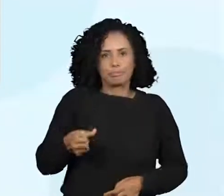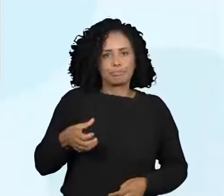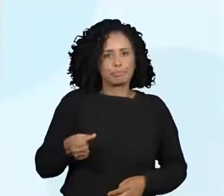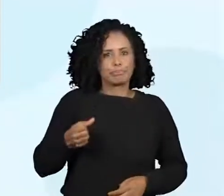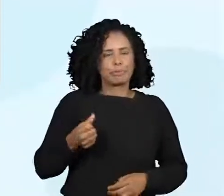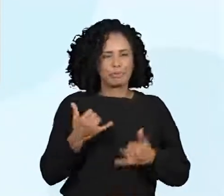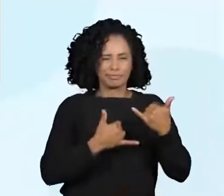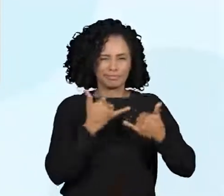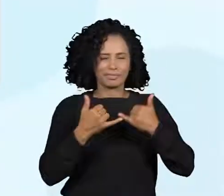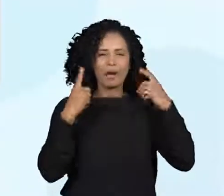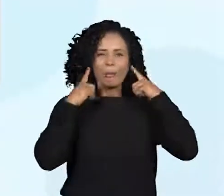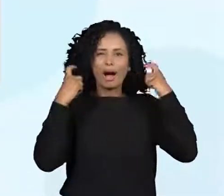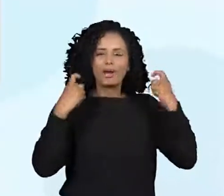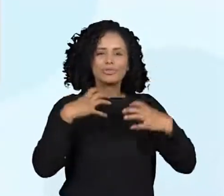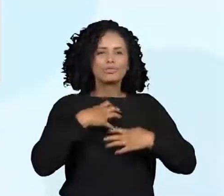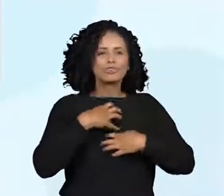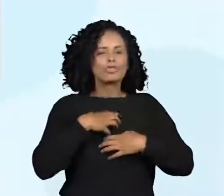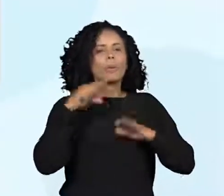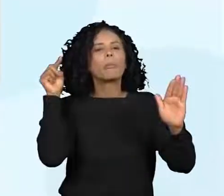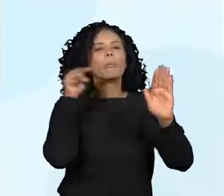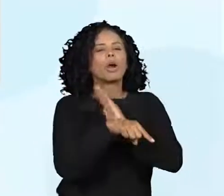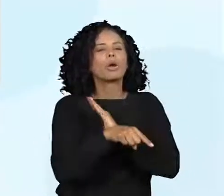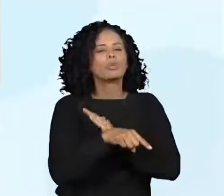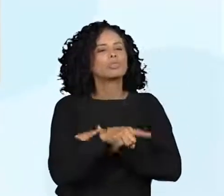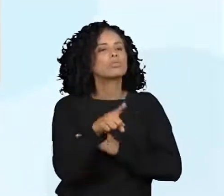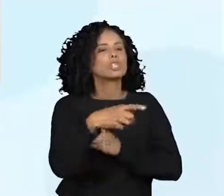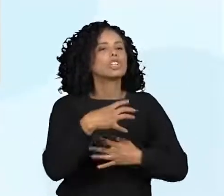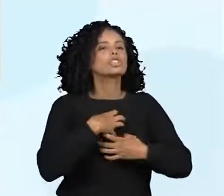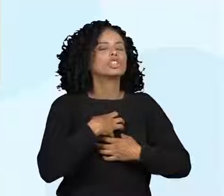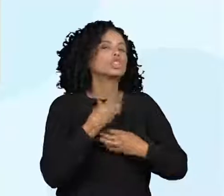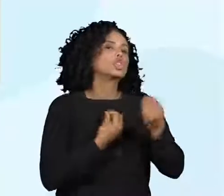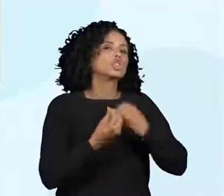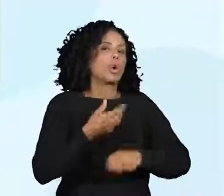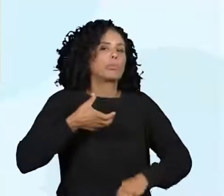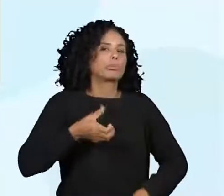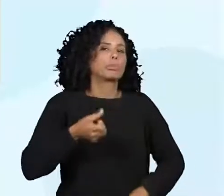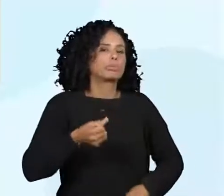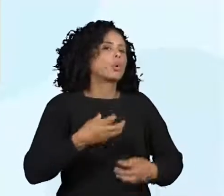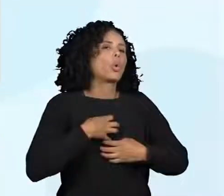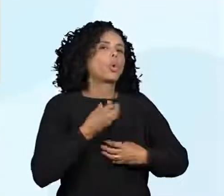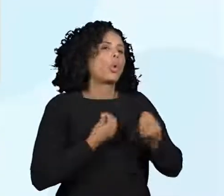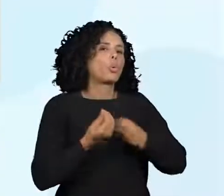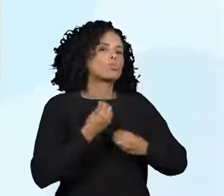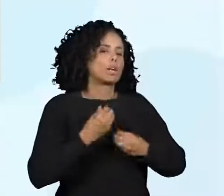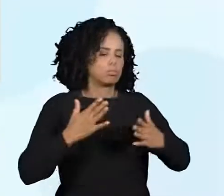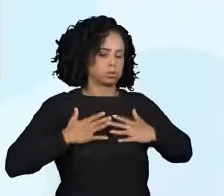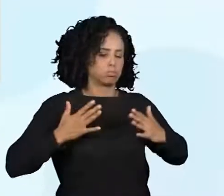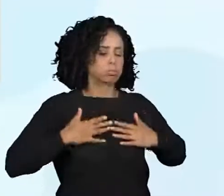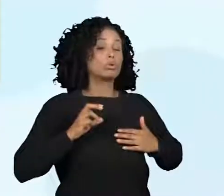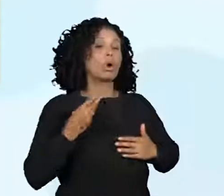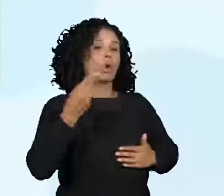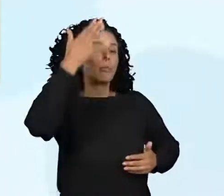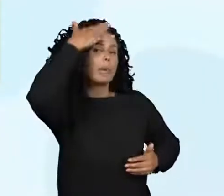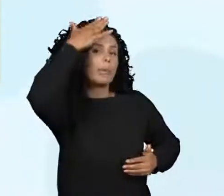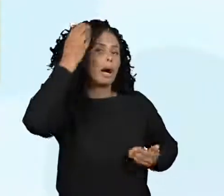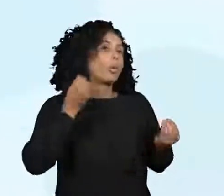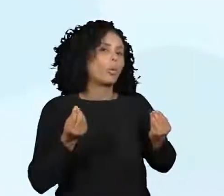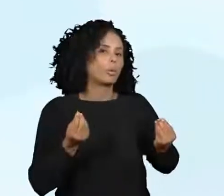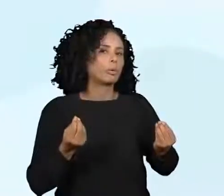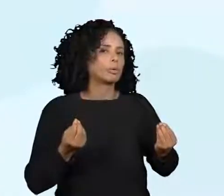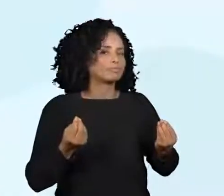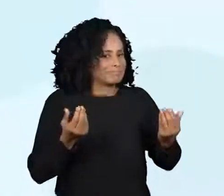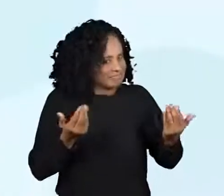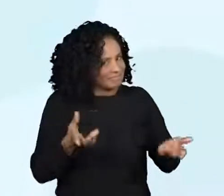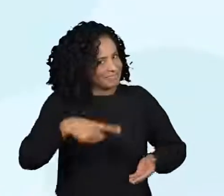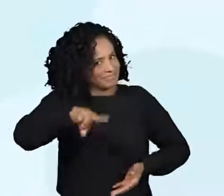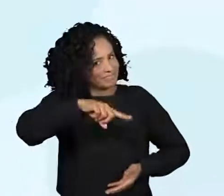a outra pessoa adivinhar que som é esse. Beleza? Fácil, Beleza. né? Pega tambor, objetos que façam